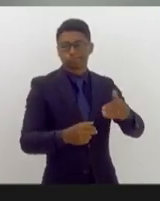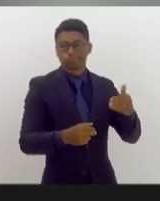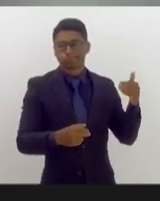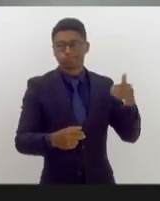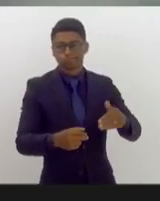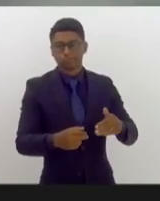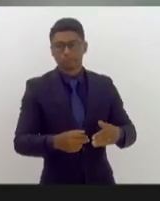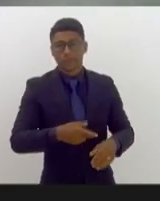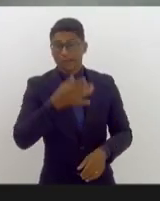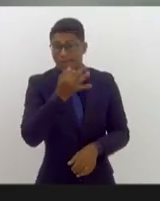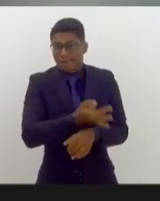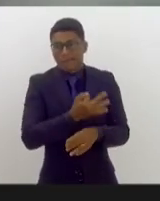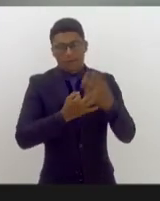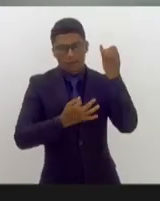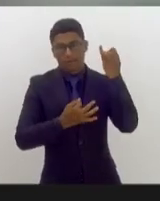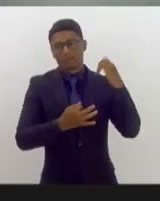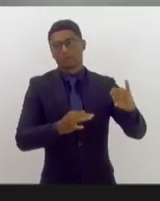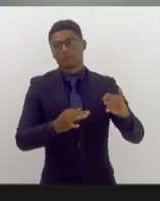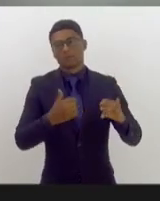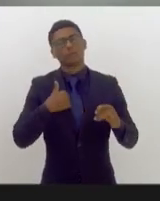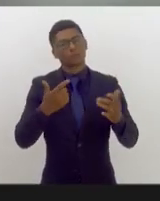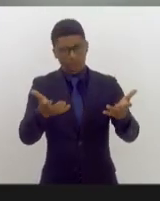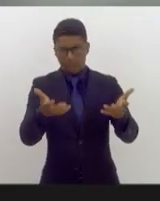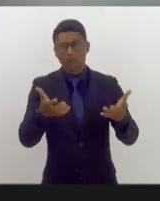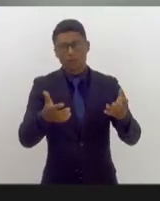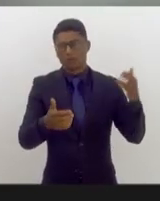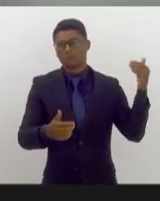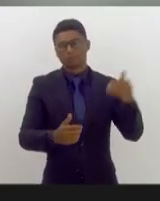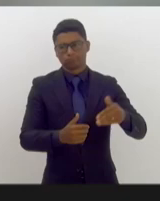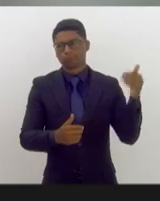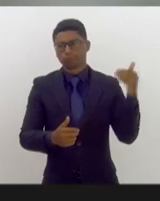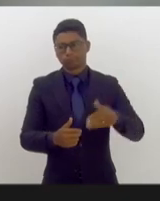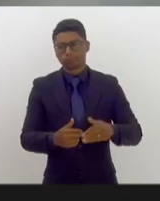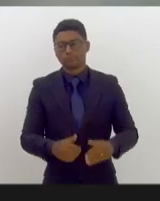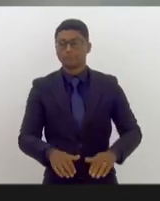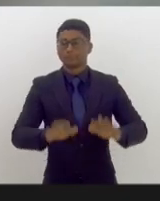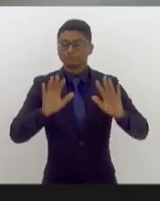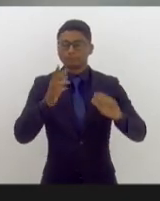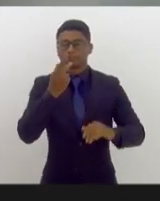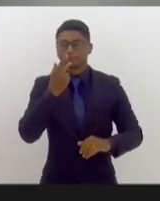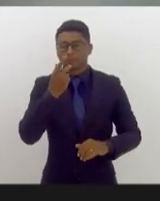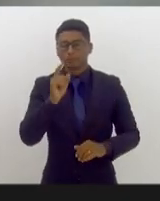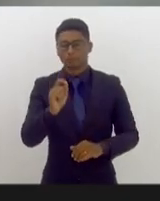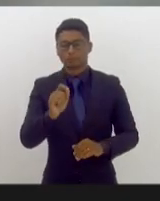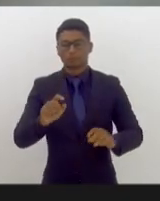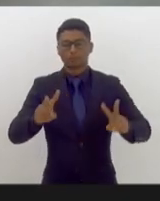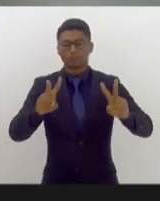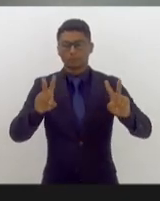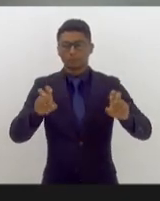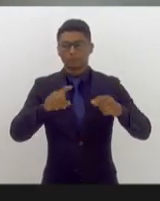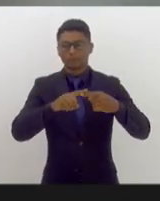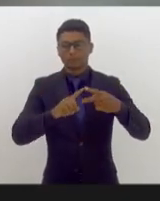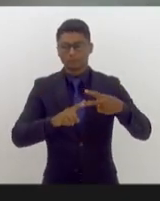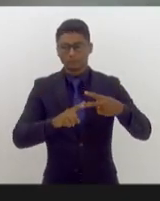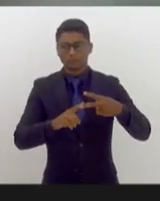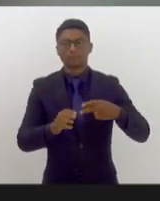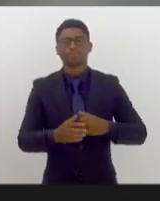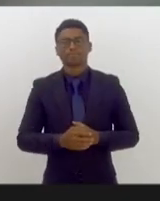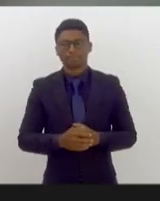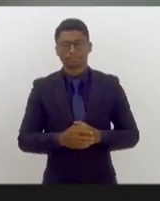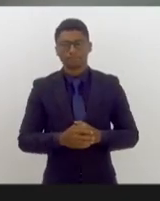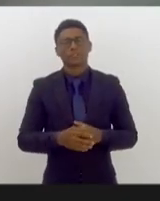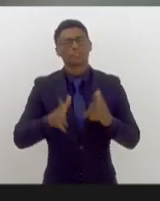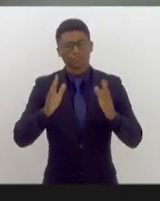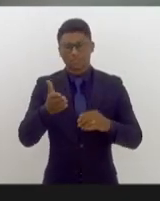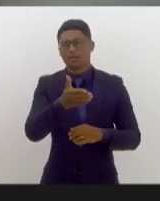Enfim, eu pretendo participar, claro, com muito, muito gosto. Mas eu, assim, desde logo chamaria atenção para dois assuntos, né, que, além de todos os outros que foram